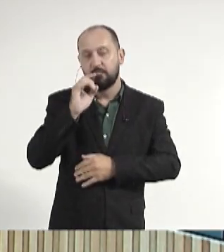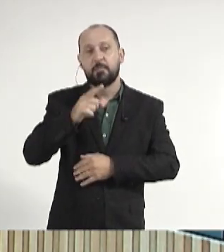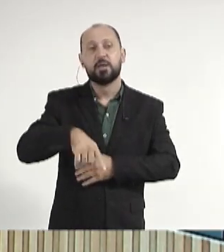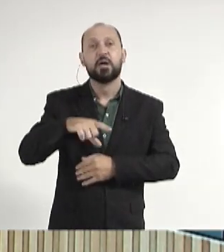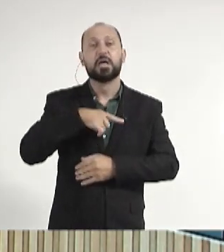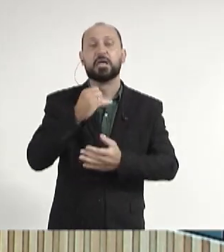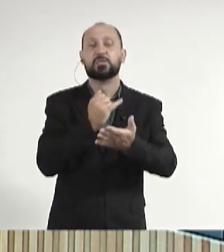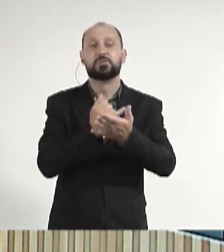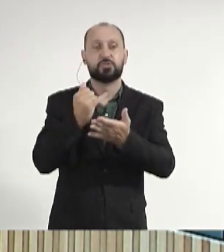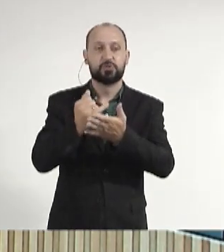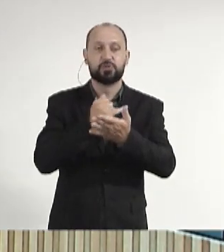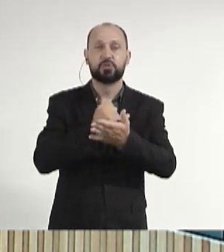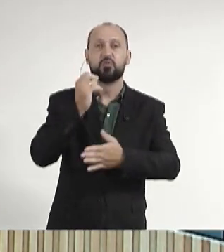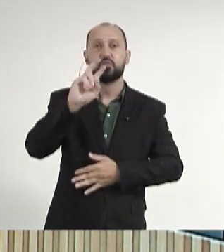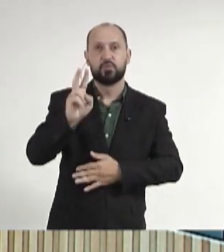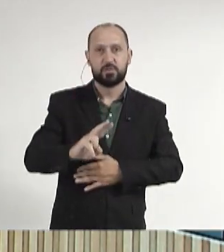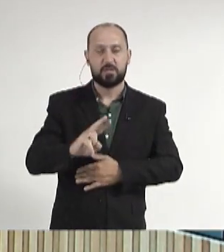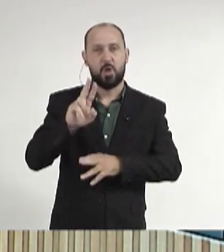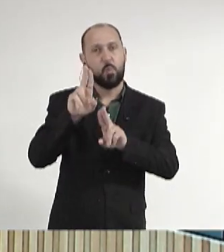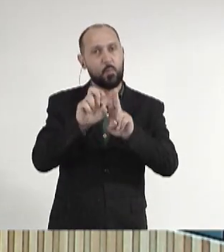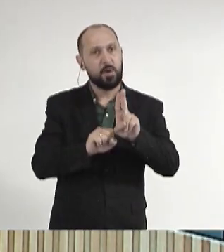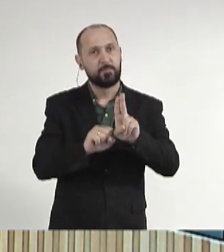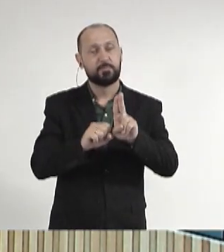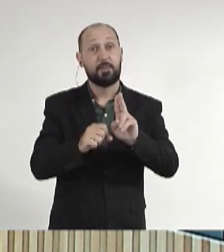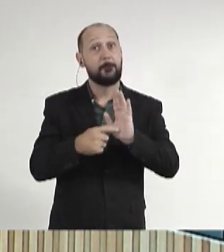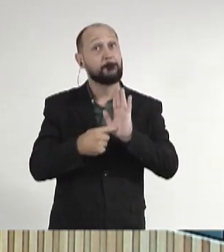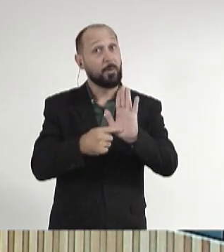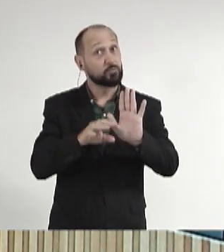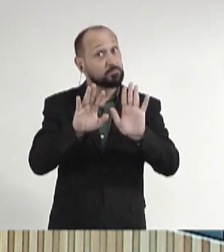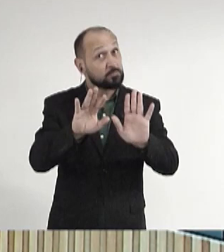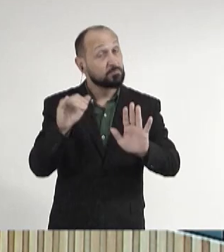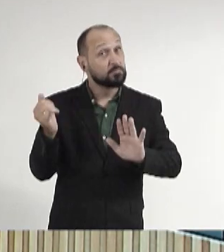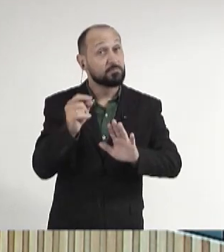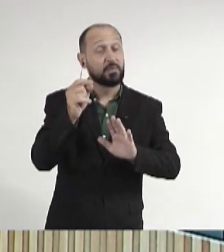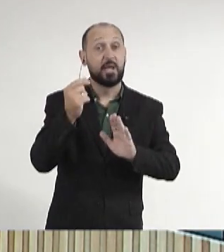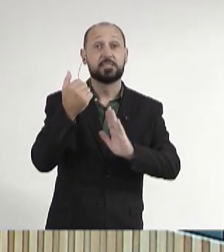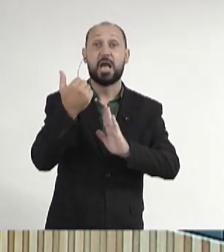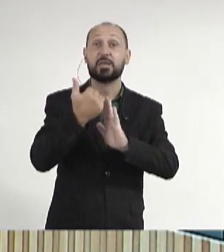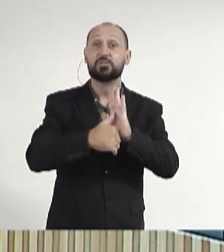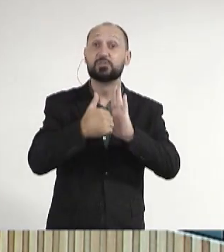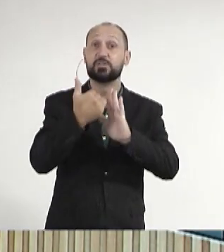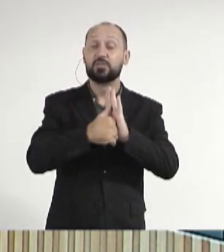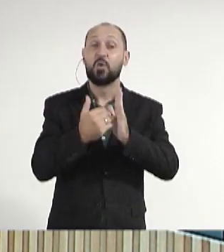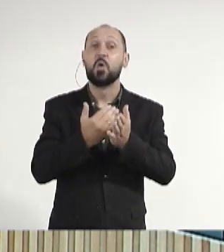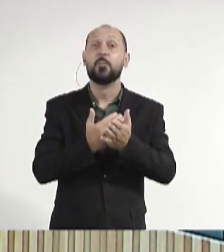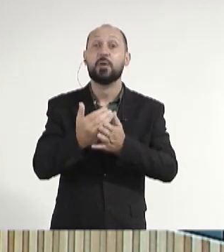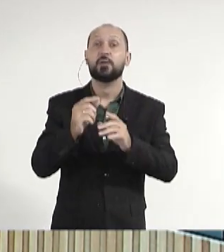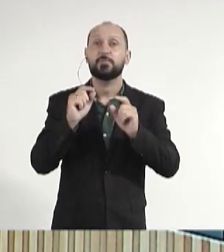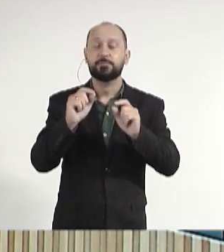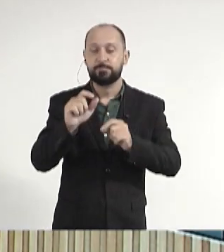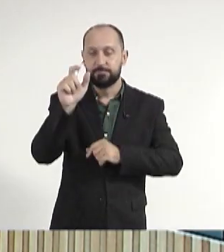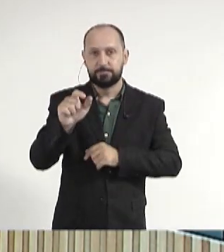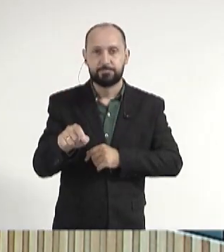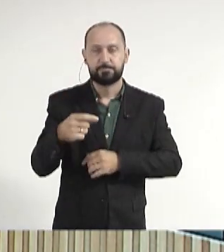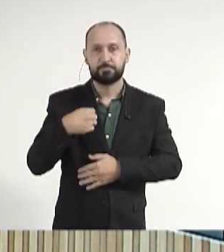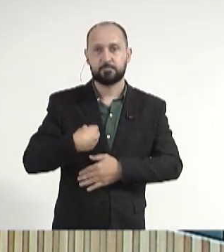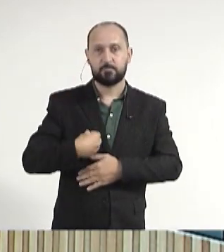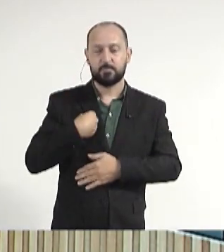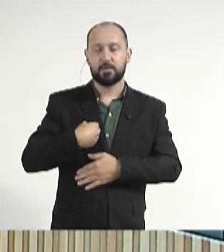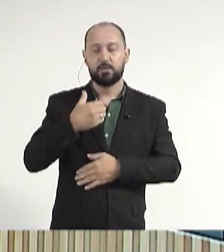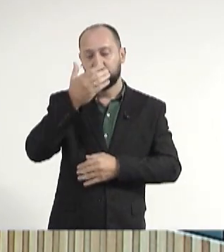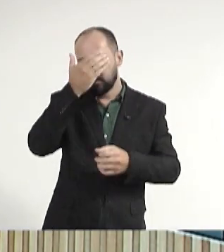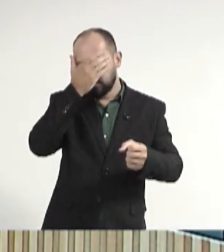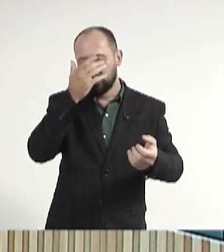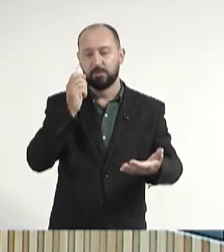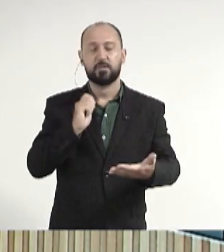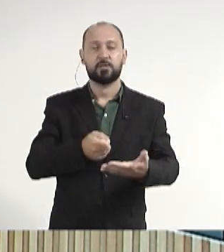quem quer se inscrever no vestibular da UEMS. Vale um destaque, essa isenção vale desde que o candidato tenha participado de